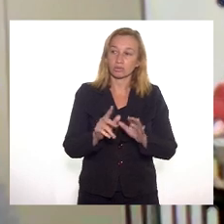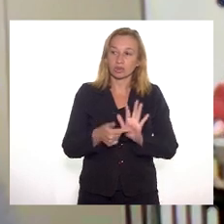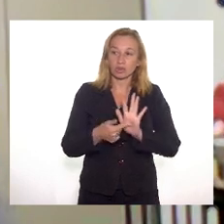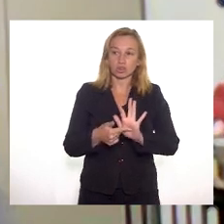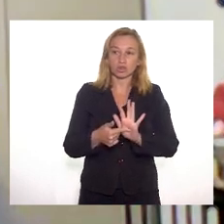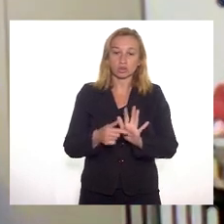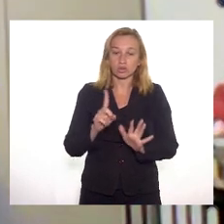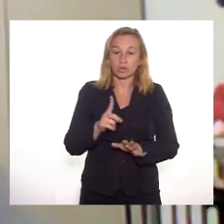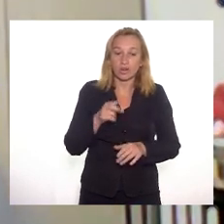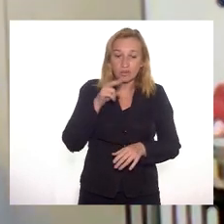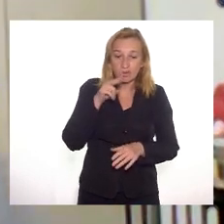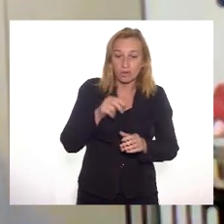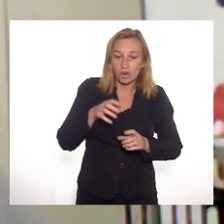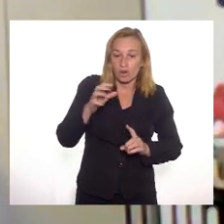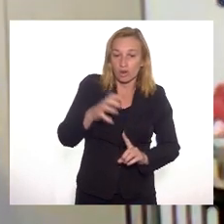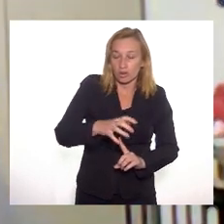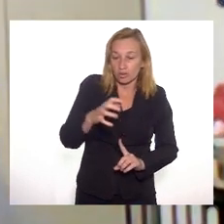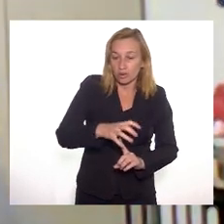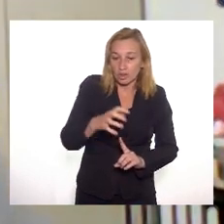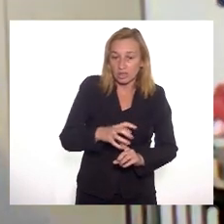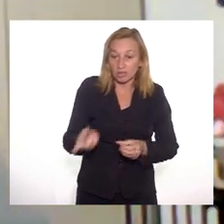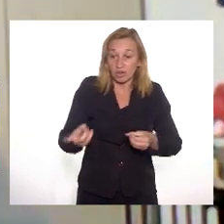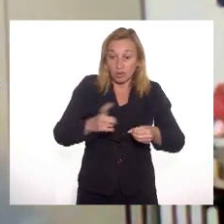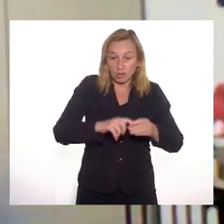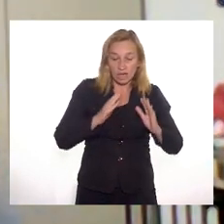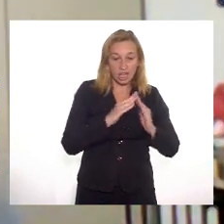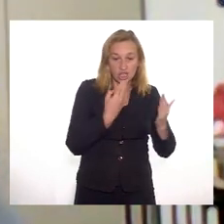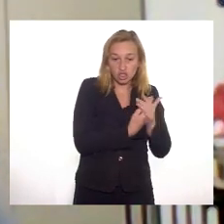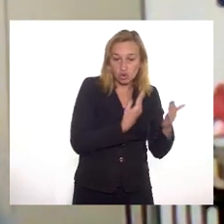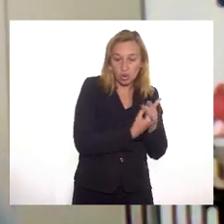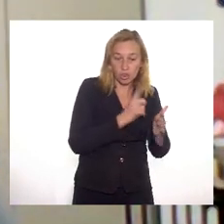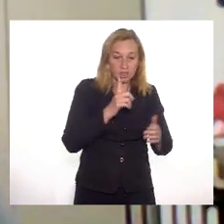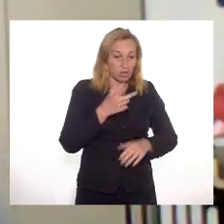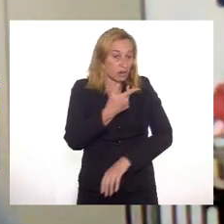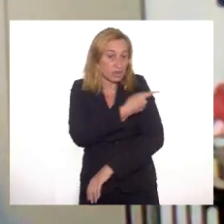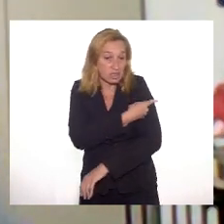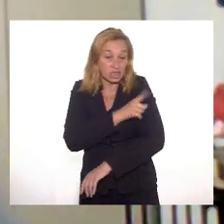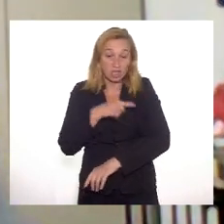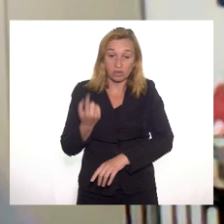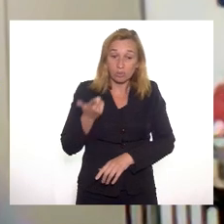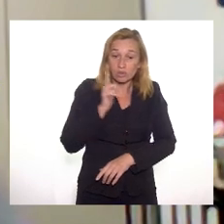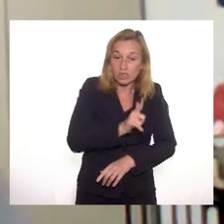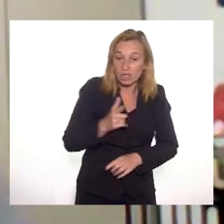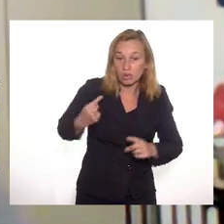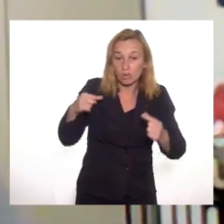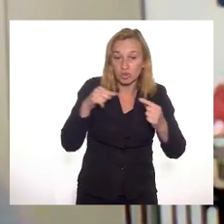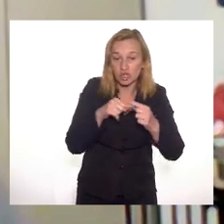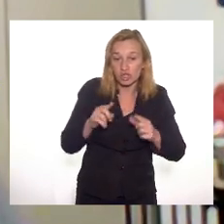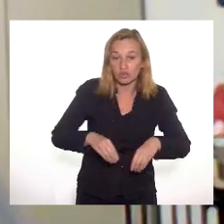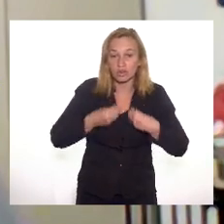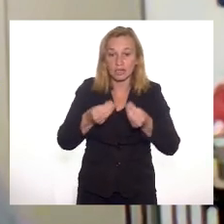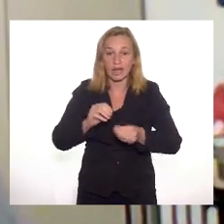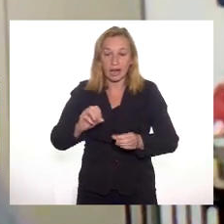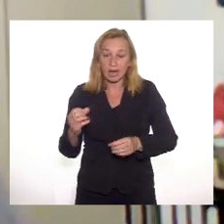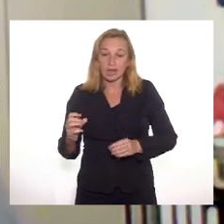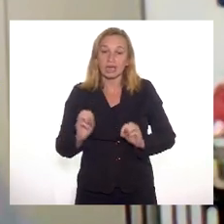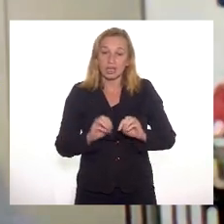não é forçando os profissionais a voltarem para a escola sem estarem vacinados que nós vamos alcançar o objetivo de garantir a